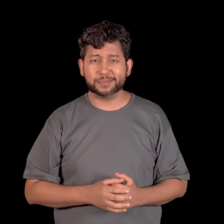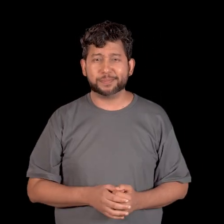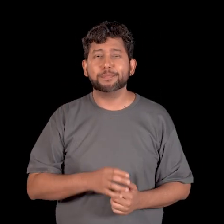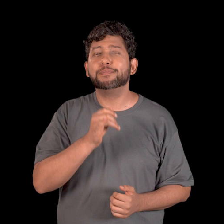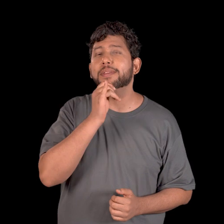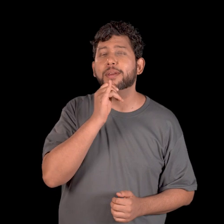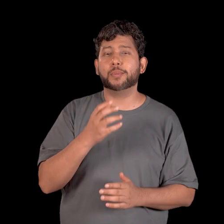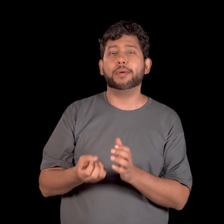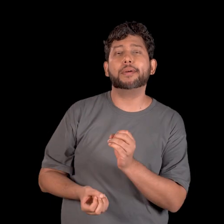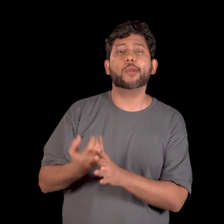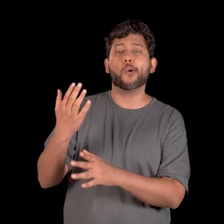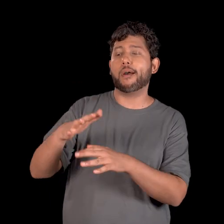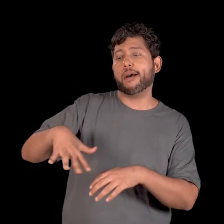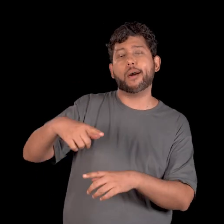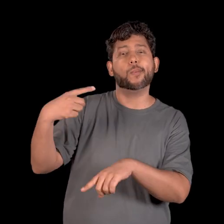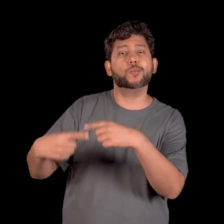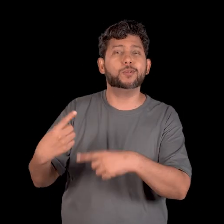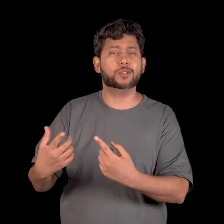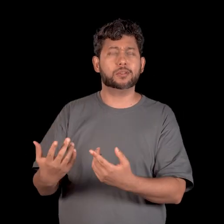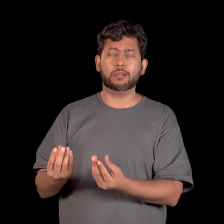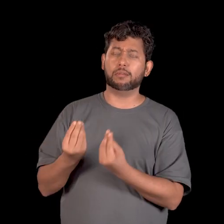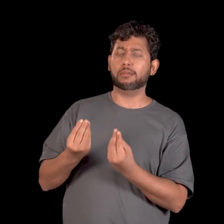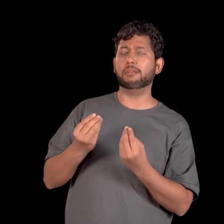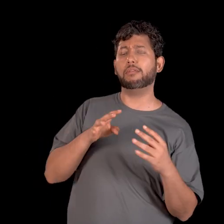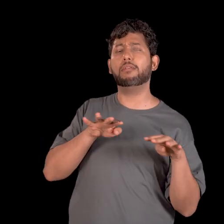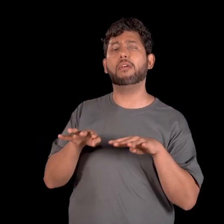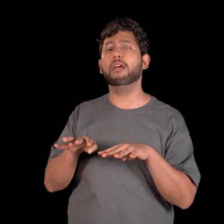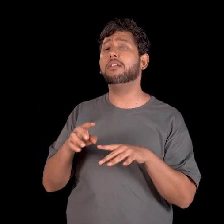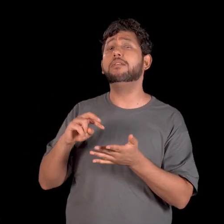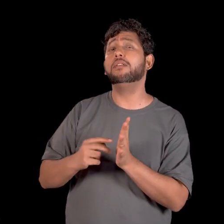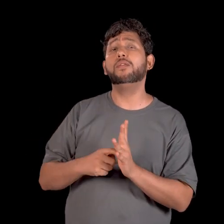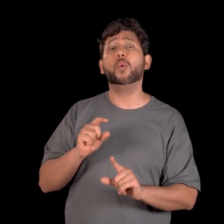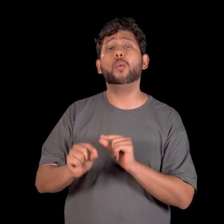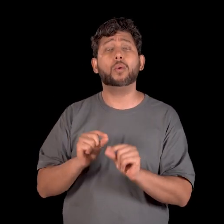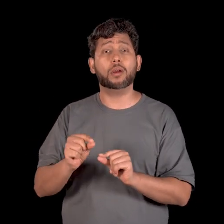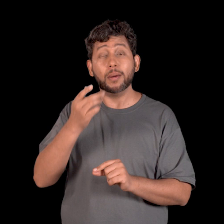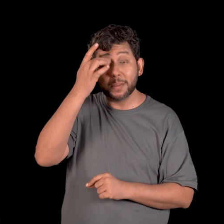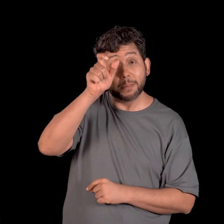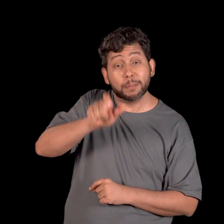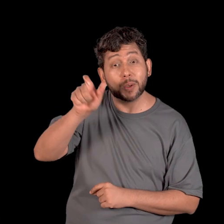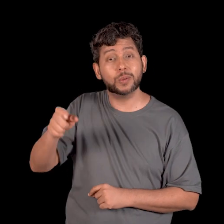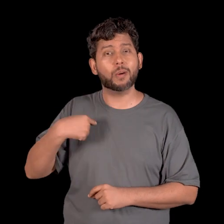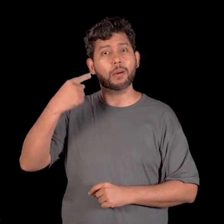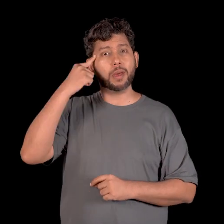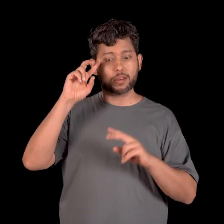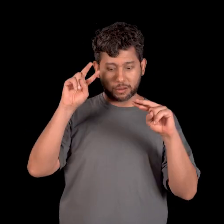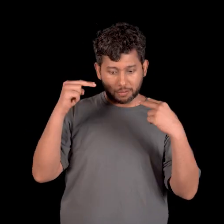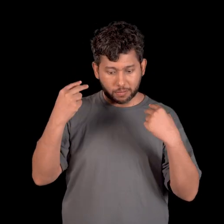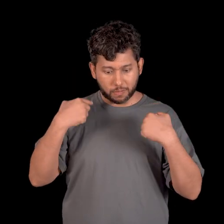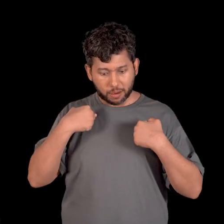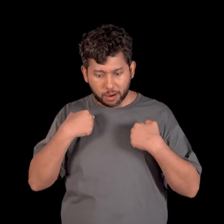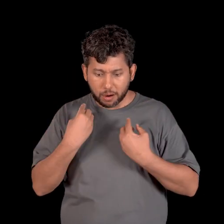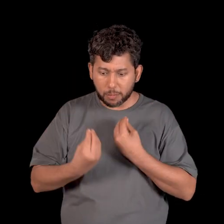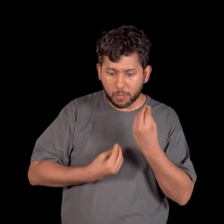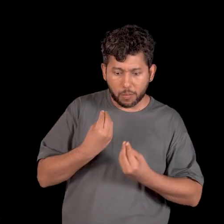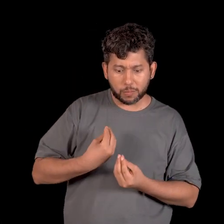diferente. Sempre que falamos sobre a consolidação de um regime ou sistema político, os motivos principais para isso ocorrer foram as maneiras